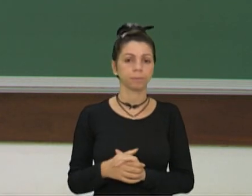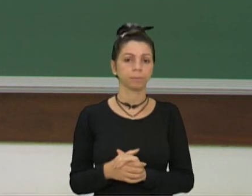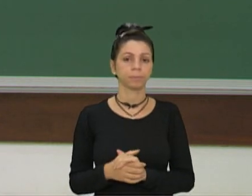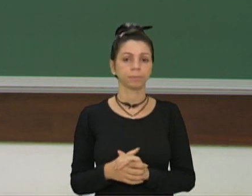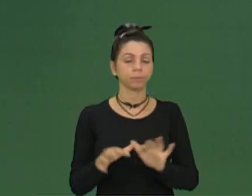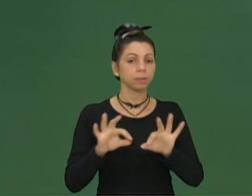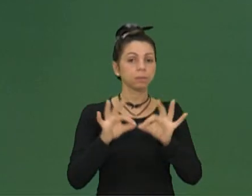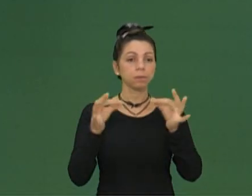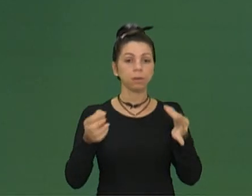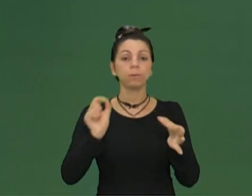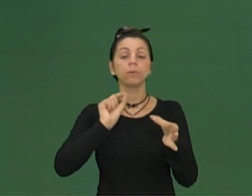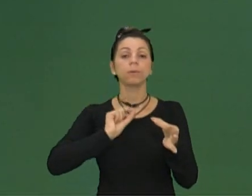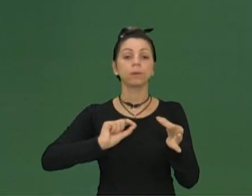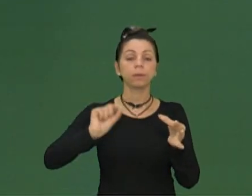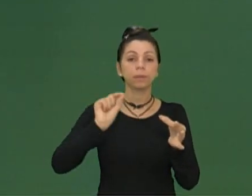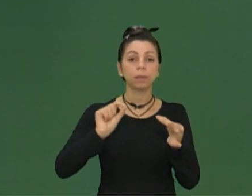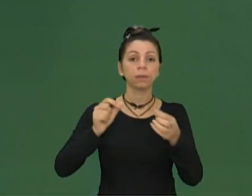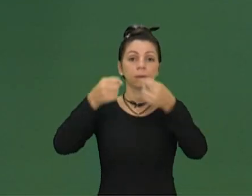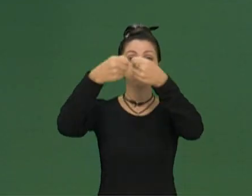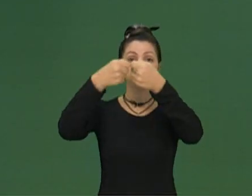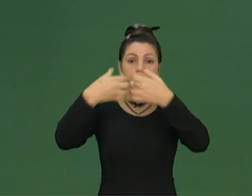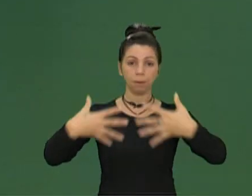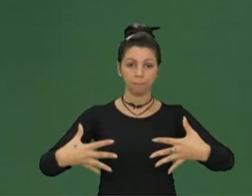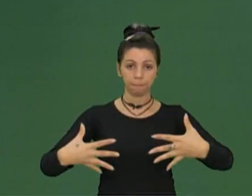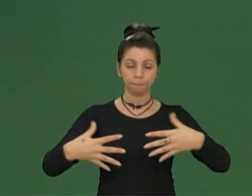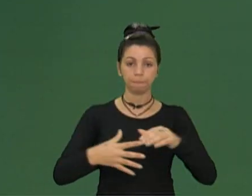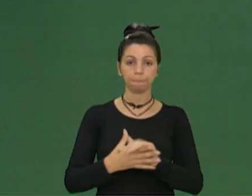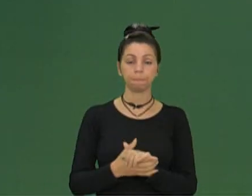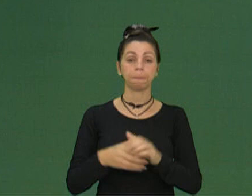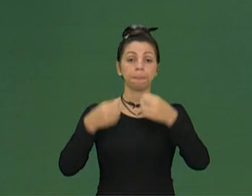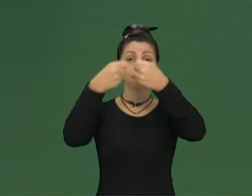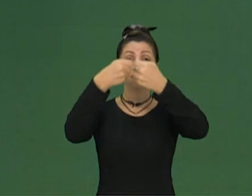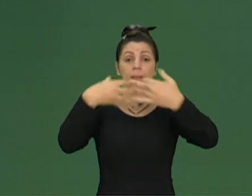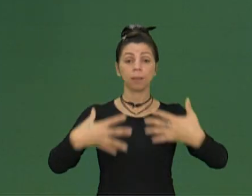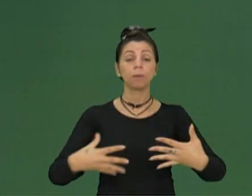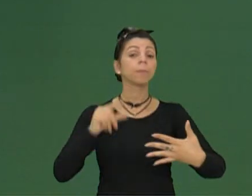gente realiza? A fatoração. A fatoração, ela